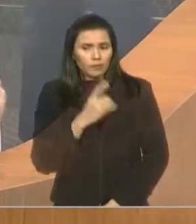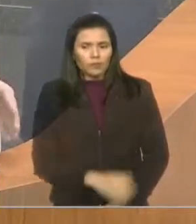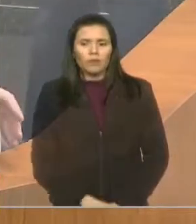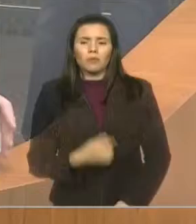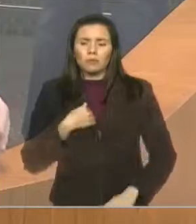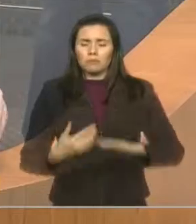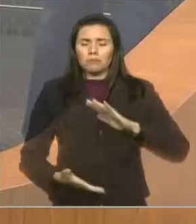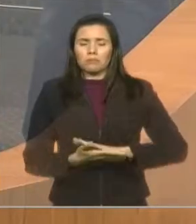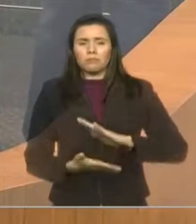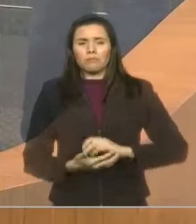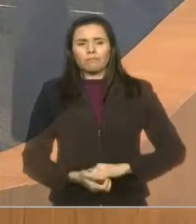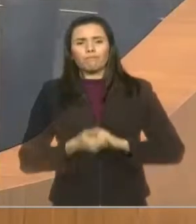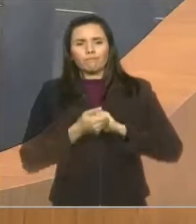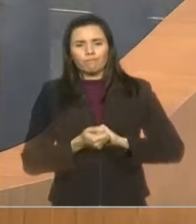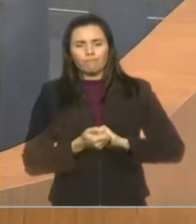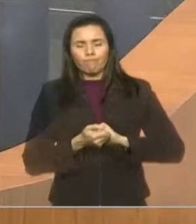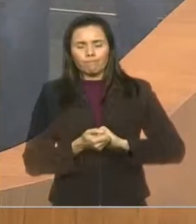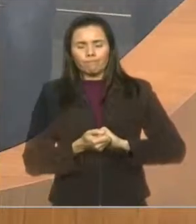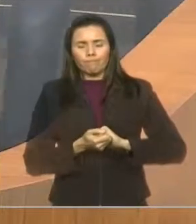parabenizo Vossa Excelência